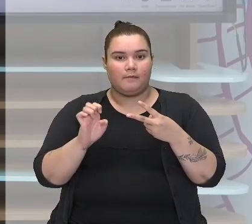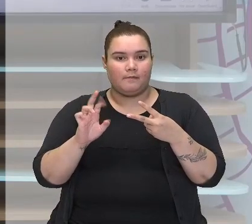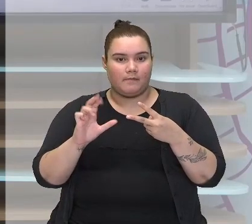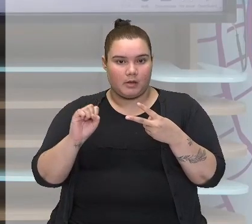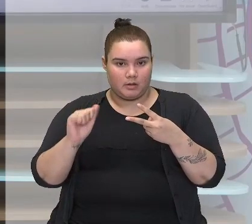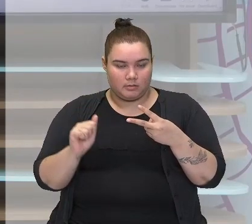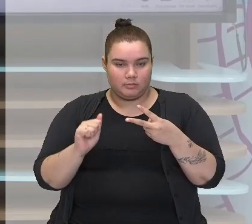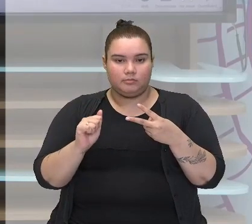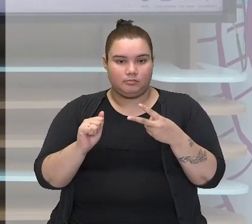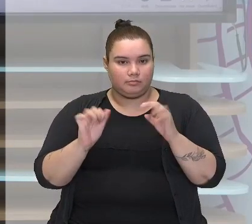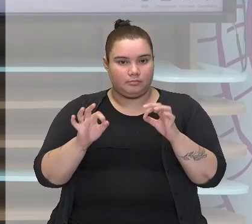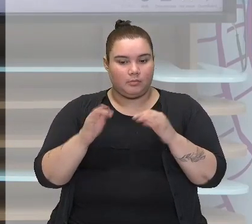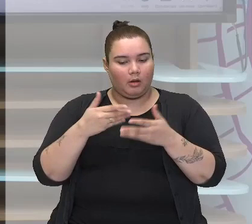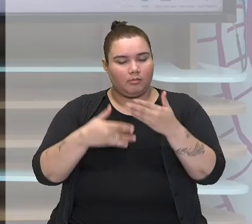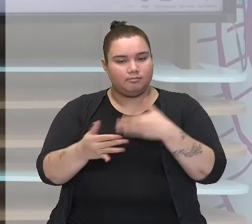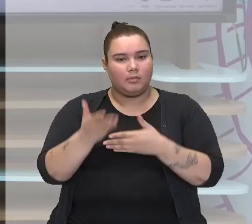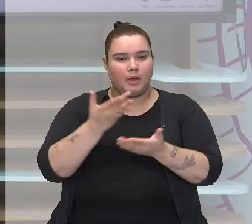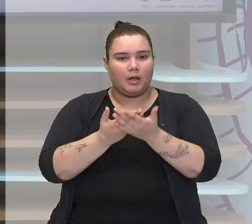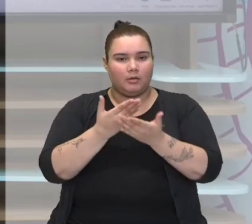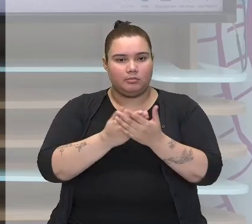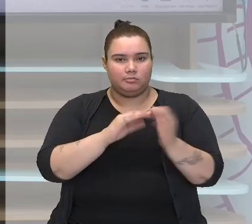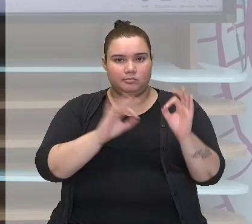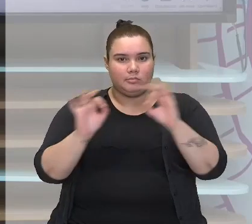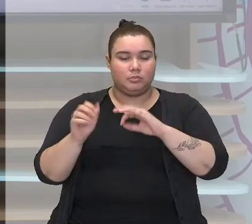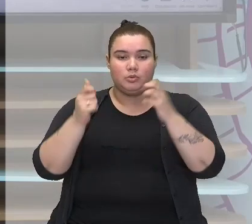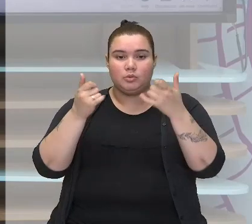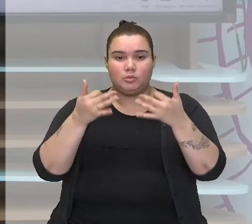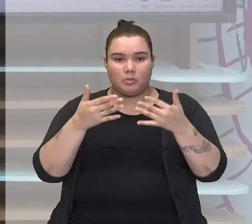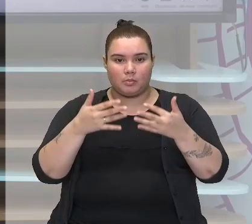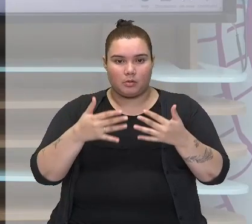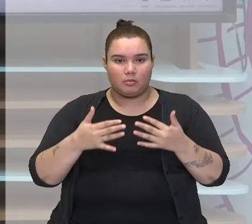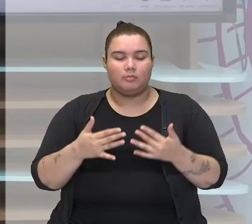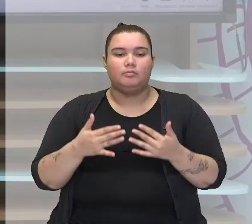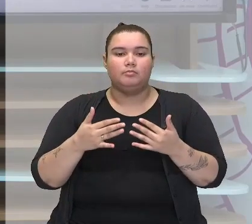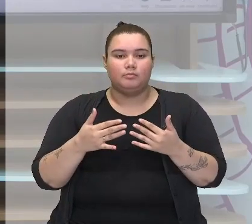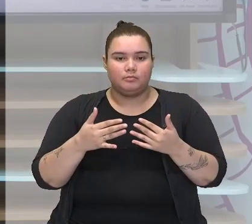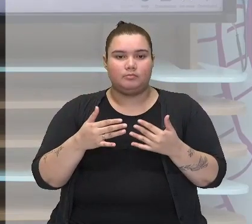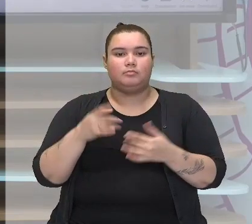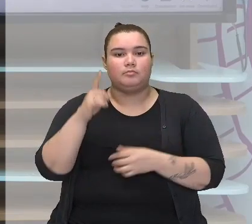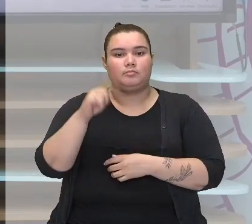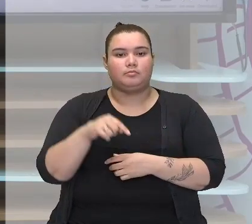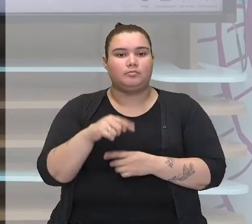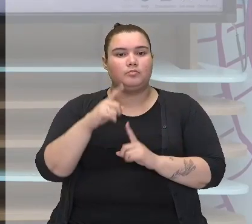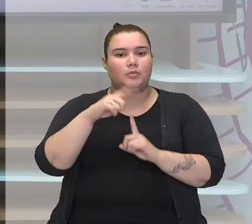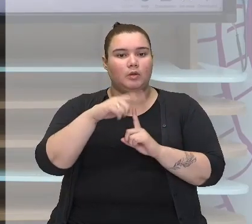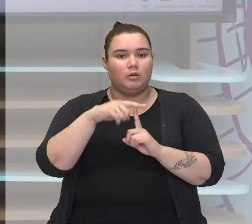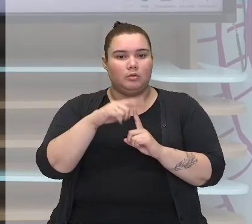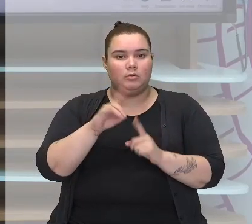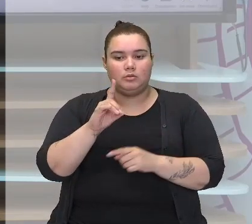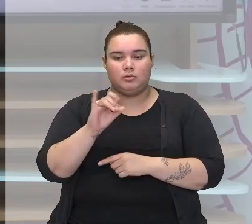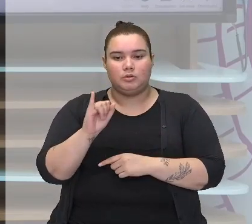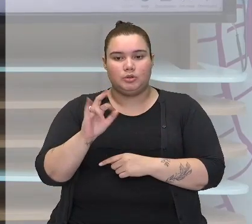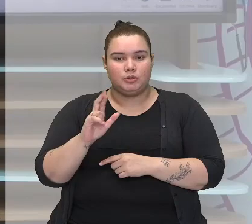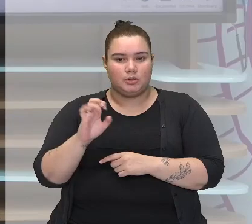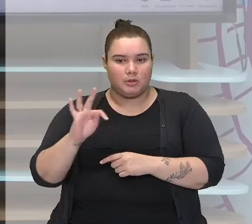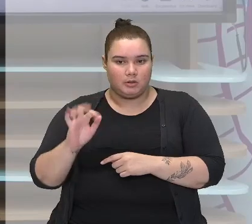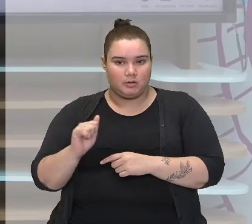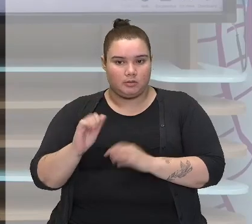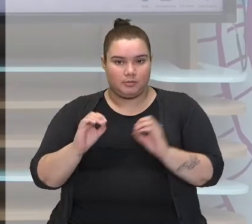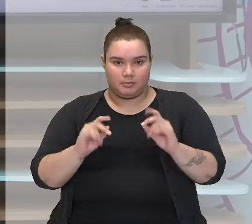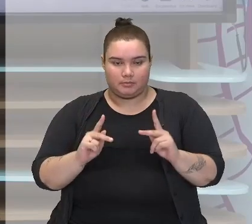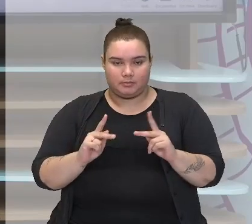decorrer desse nosso encontro aqui, nós vamos trabalhar essa questão do que vem a ser diretamente proporcional.